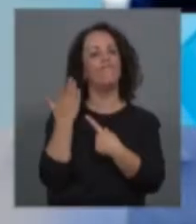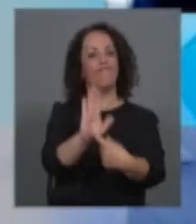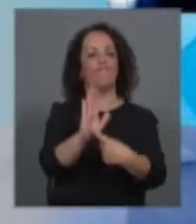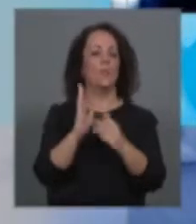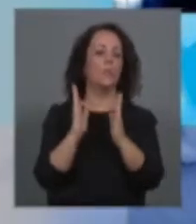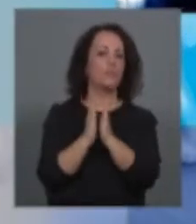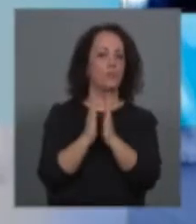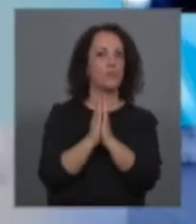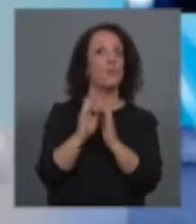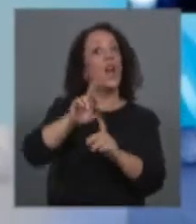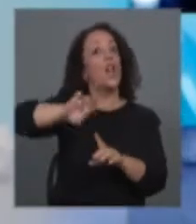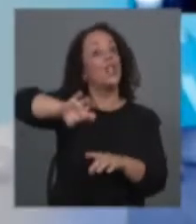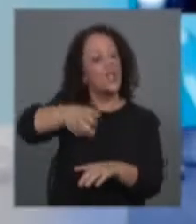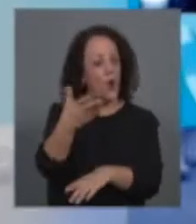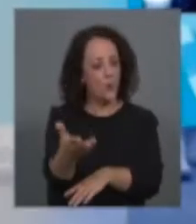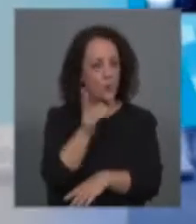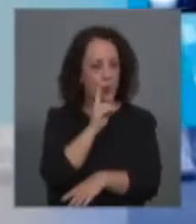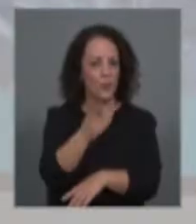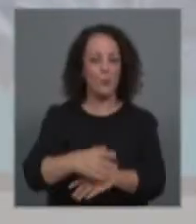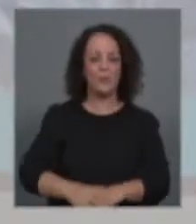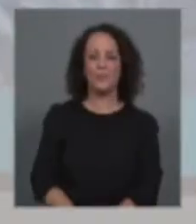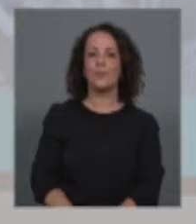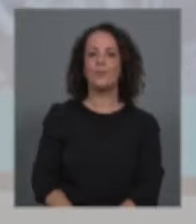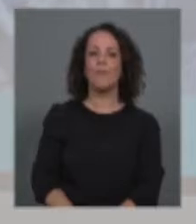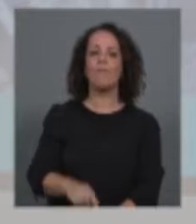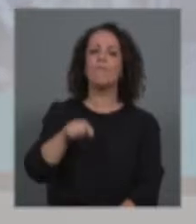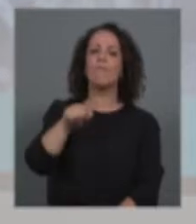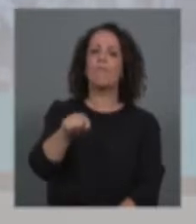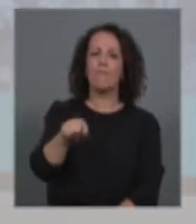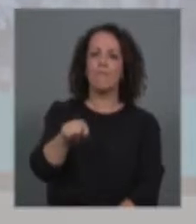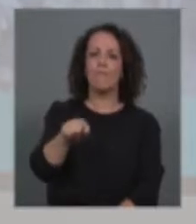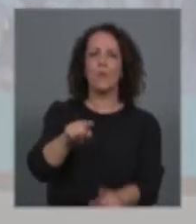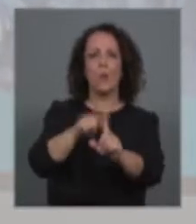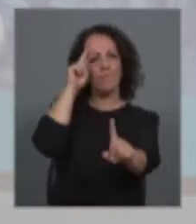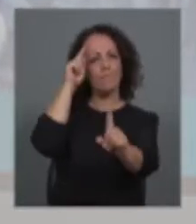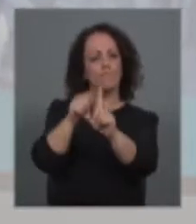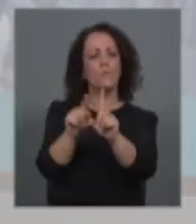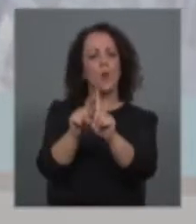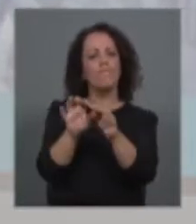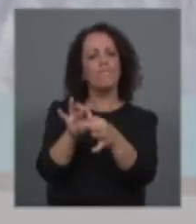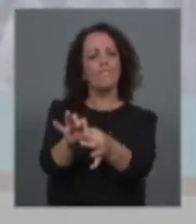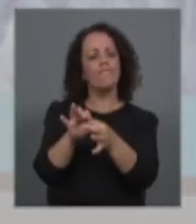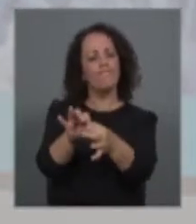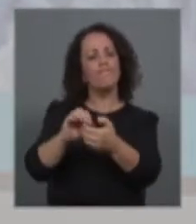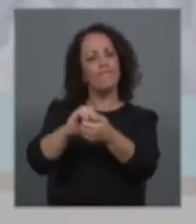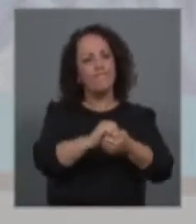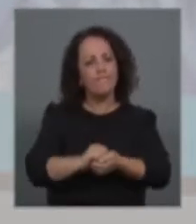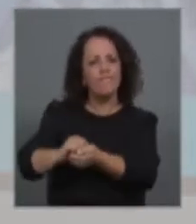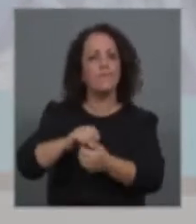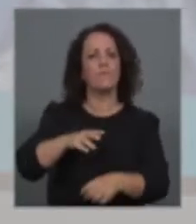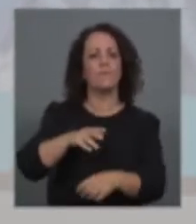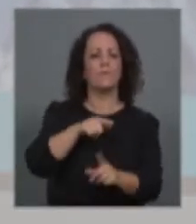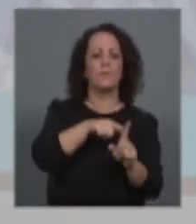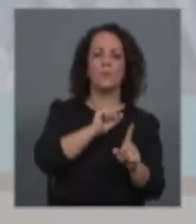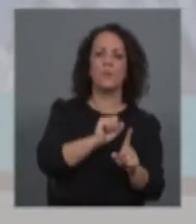religião. Para a região, peço desculpa. Este canal de solidariedade é entre a